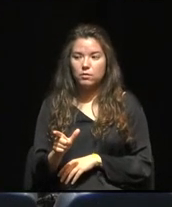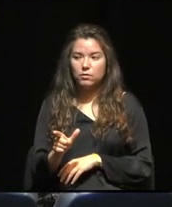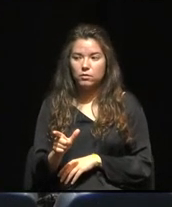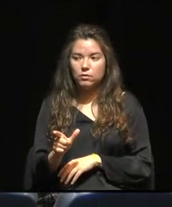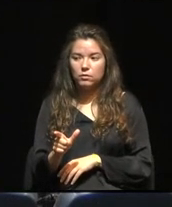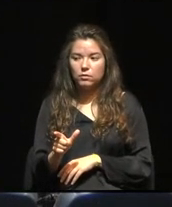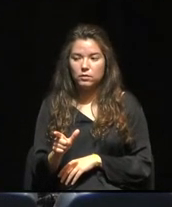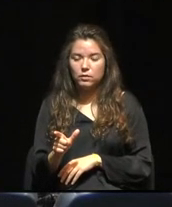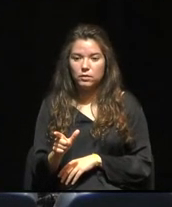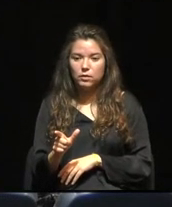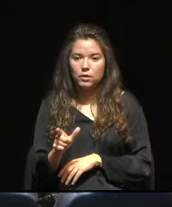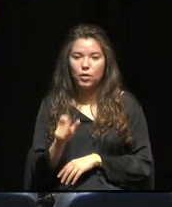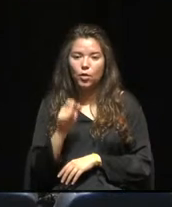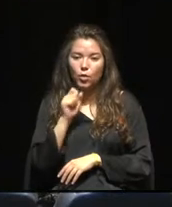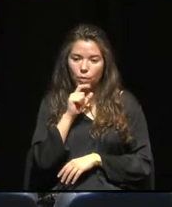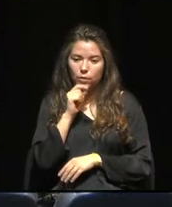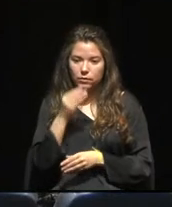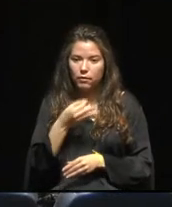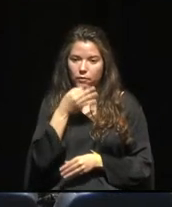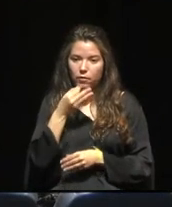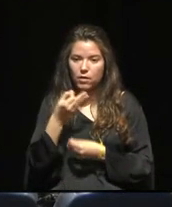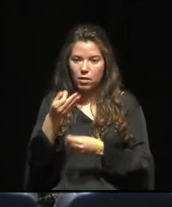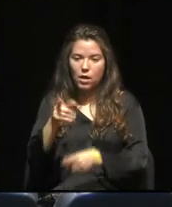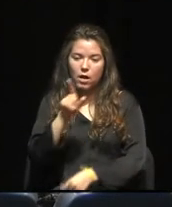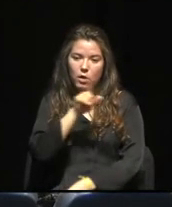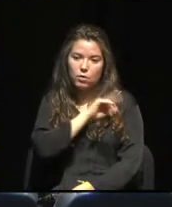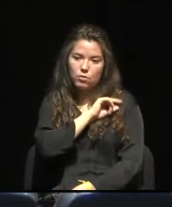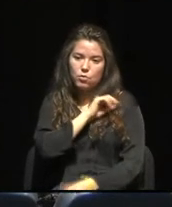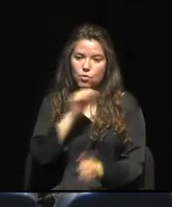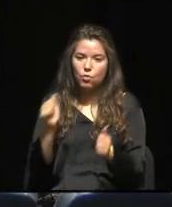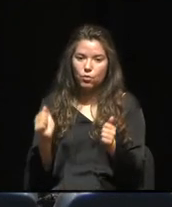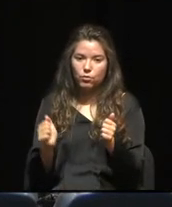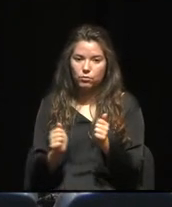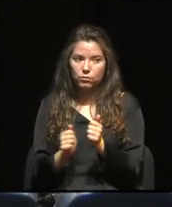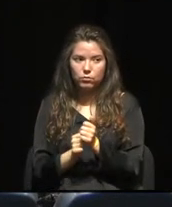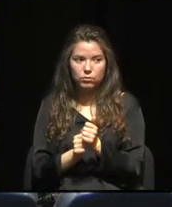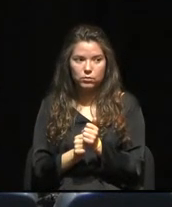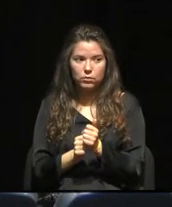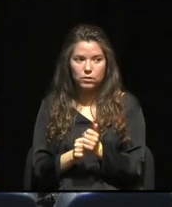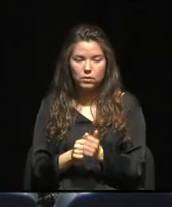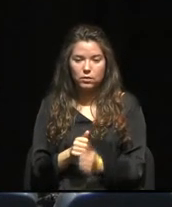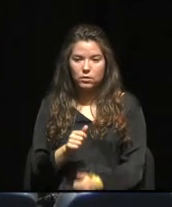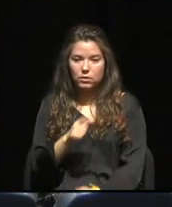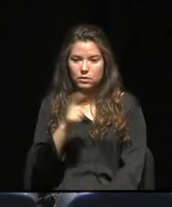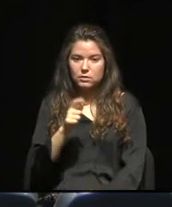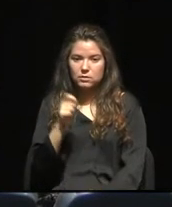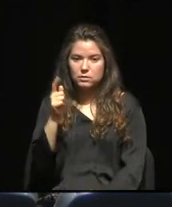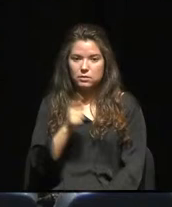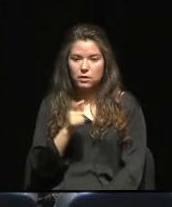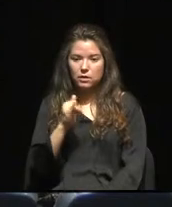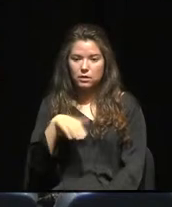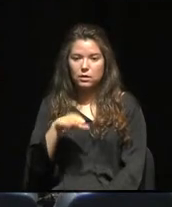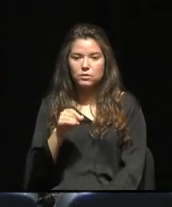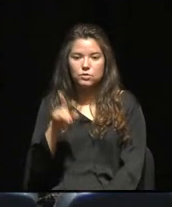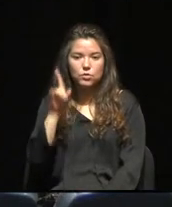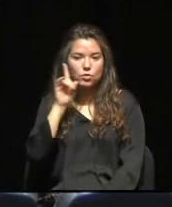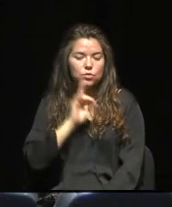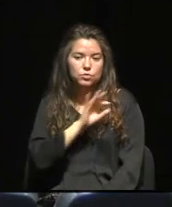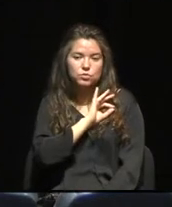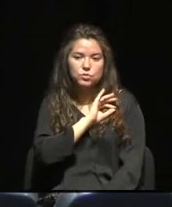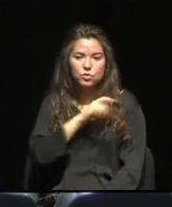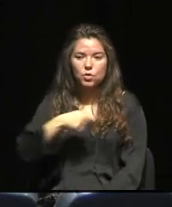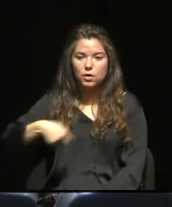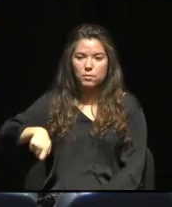H pode-se passar a palavra ao Deputado José Inácio faria por favor senhora Presidente